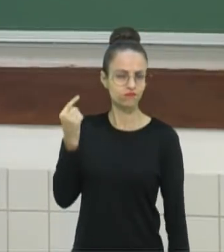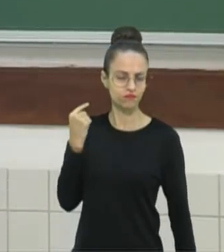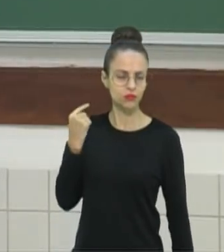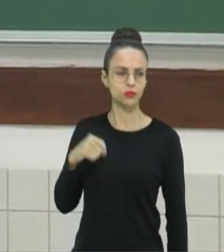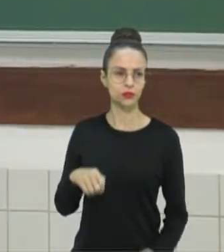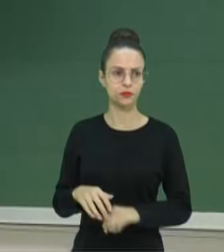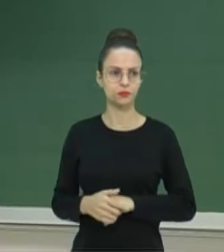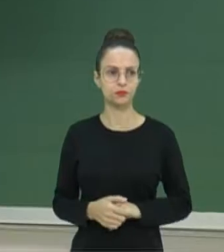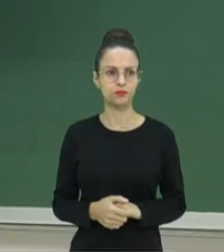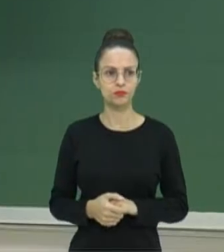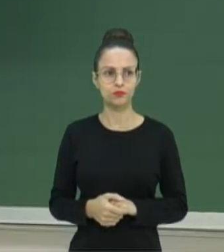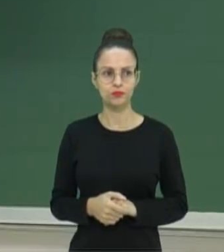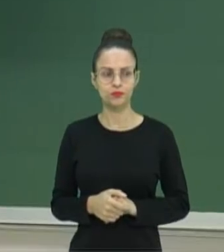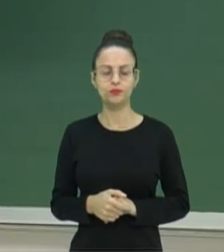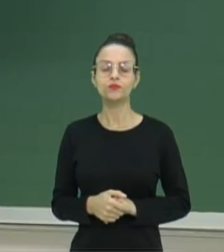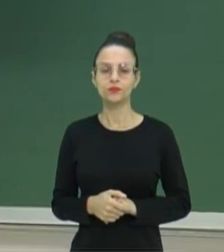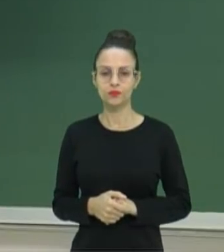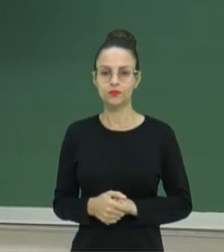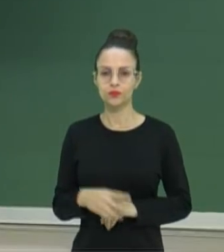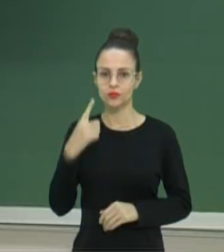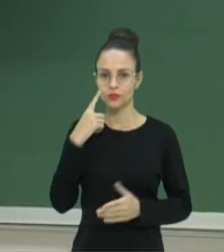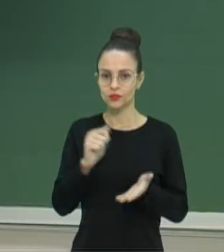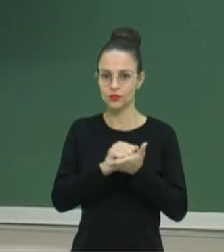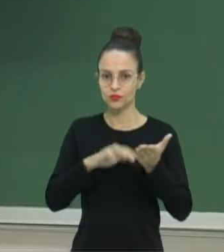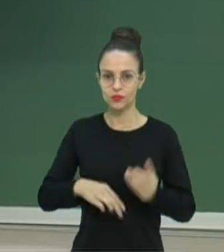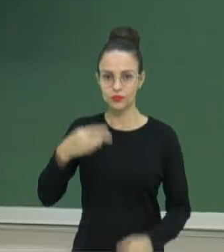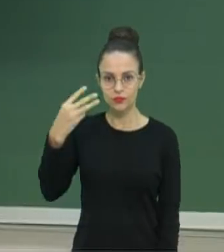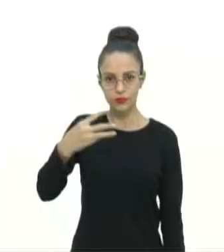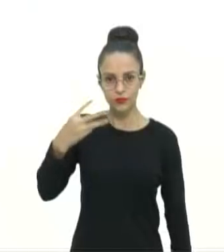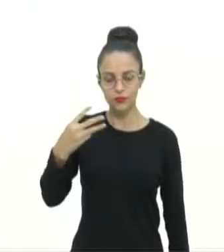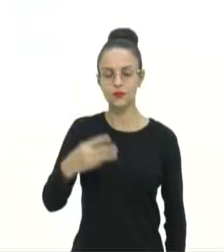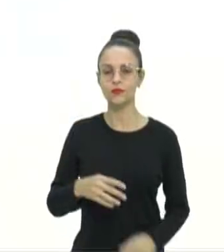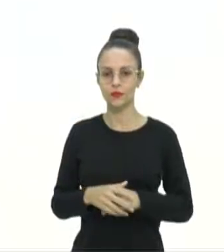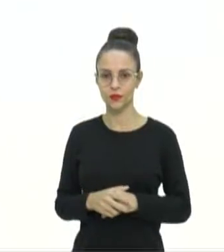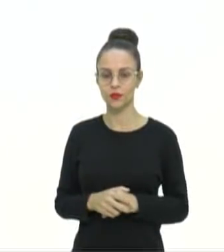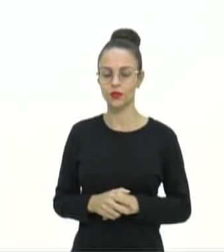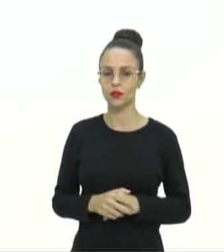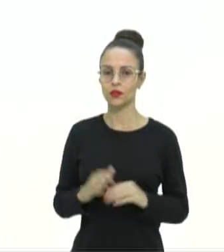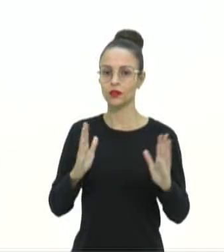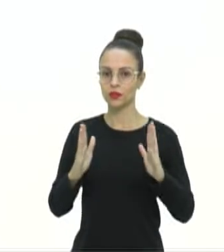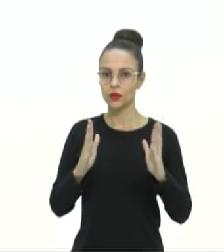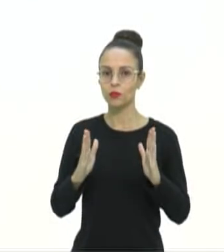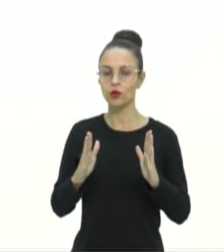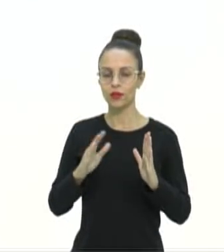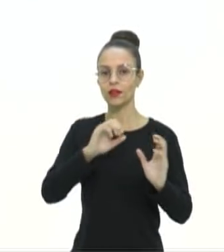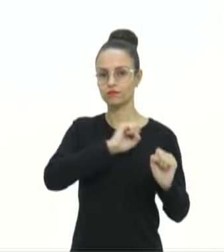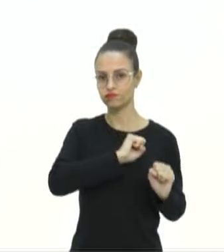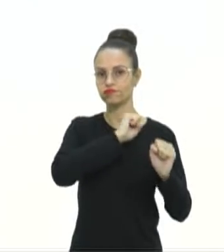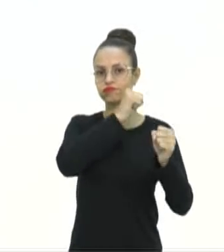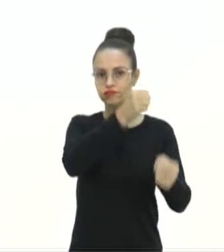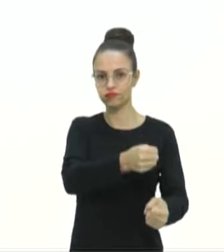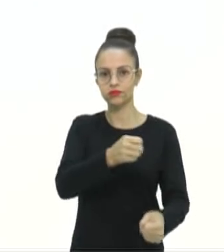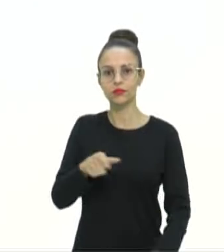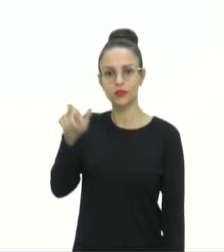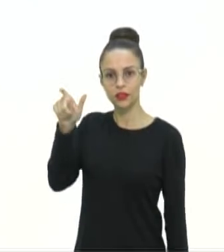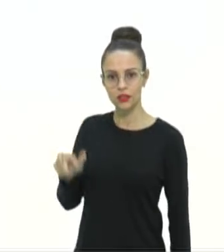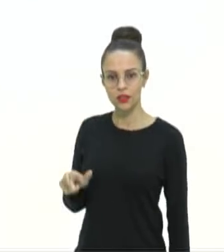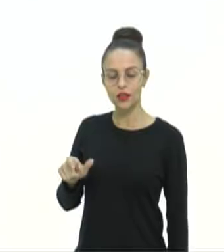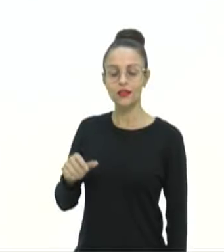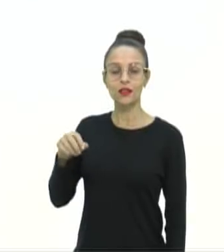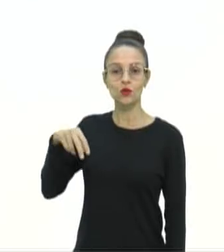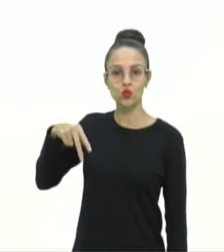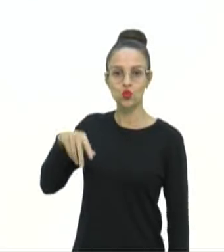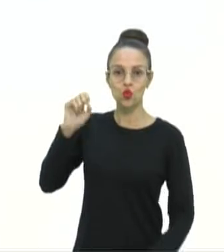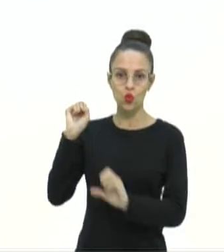atrás. Veja o exercício 3. Na modalidade esportiva do salto com vara, o atleta salta e apoia-se na vara